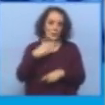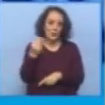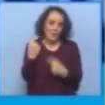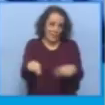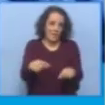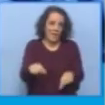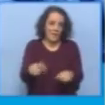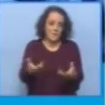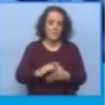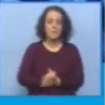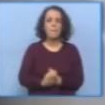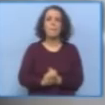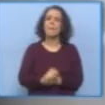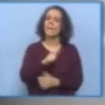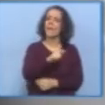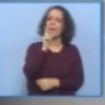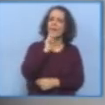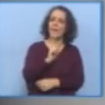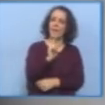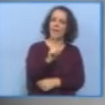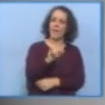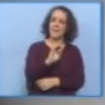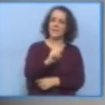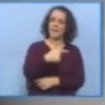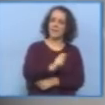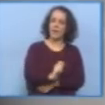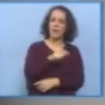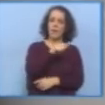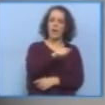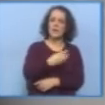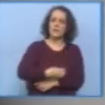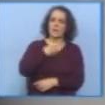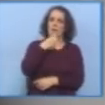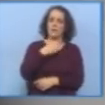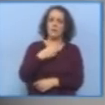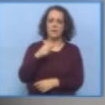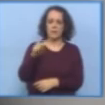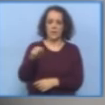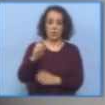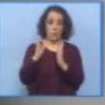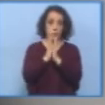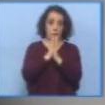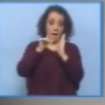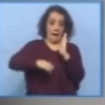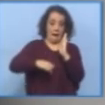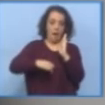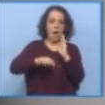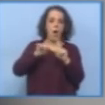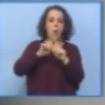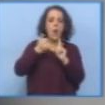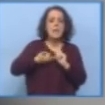jovens. Elisete, o que é que percebiam que as jornadas provocavam na Igreja cá depois, não